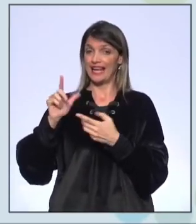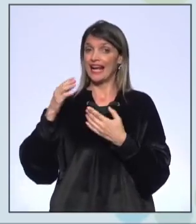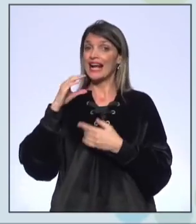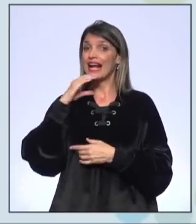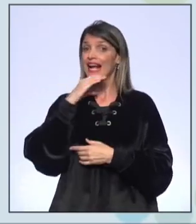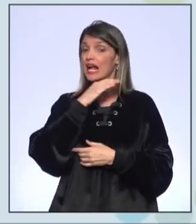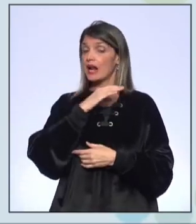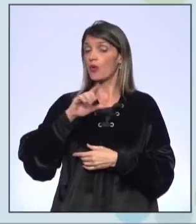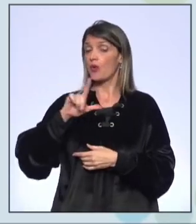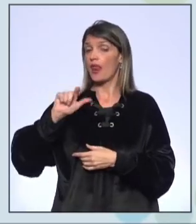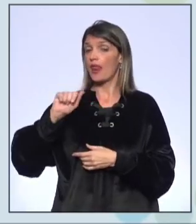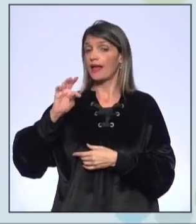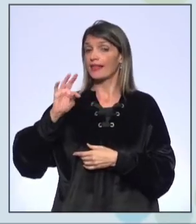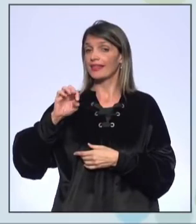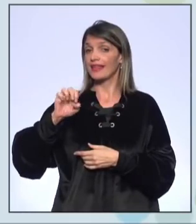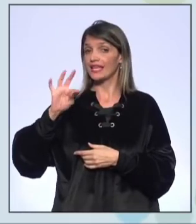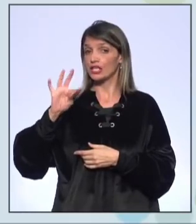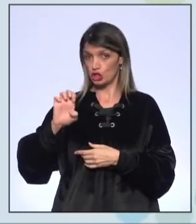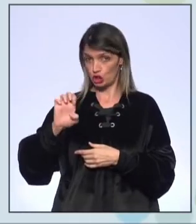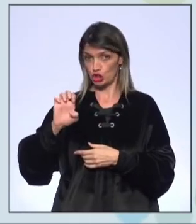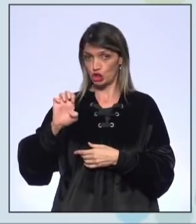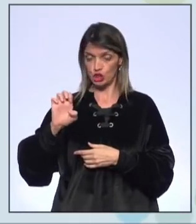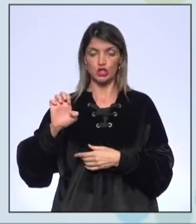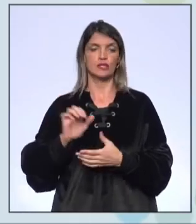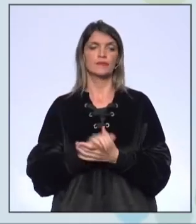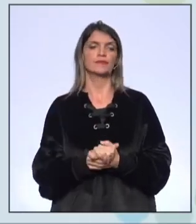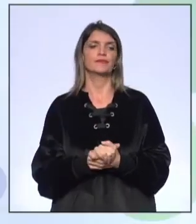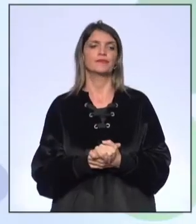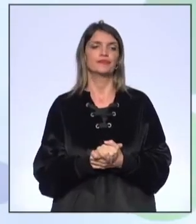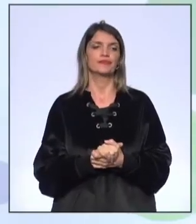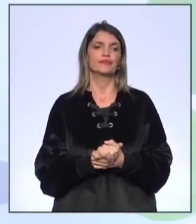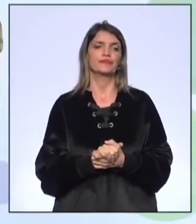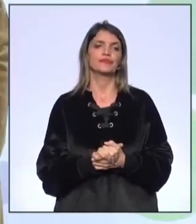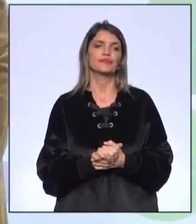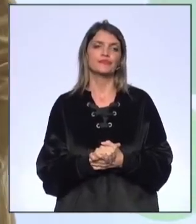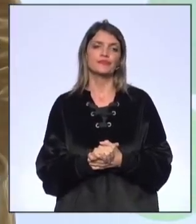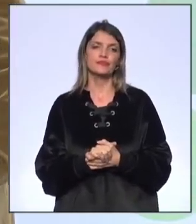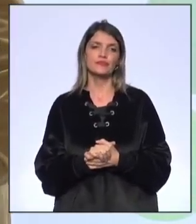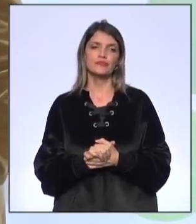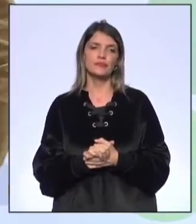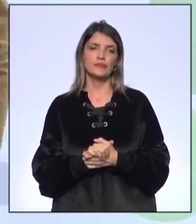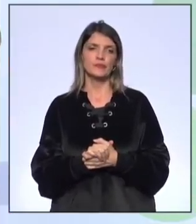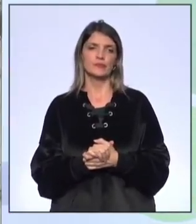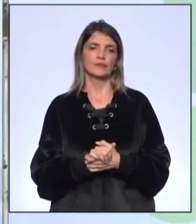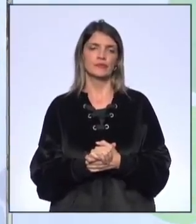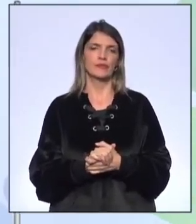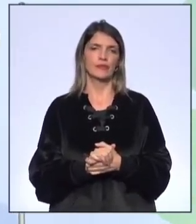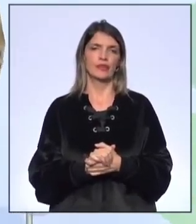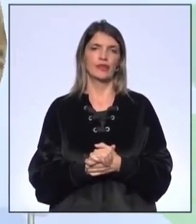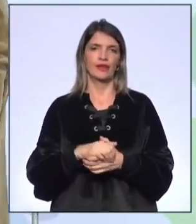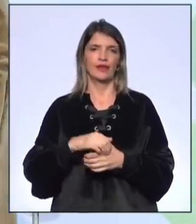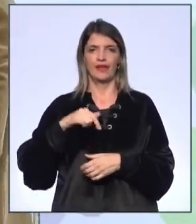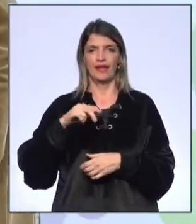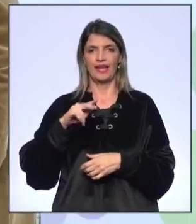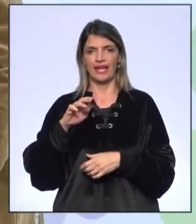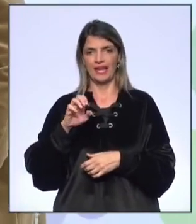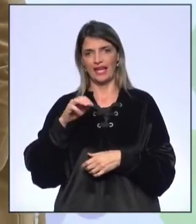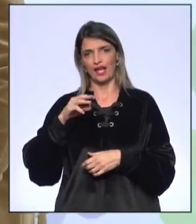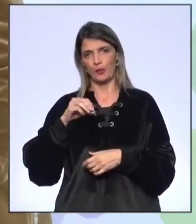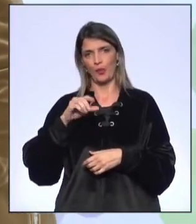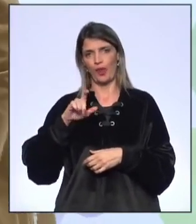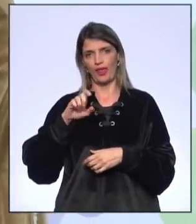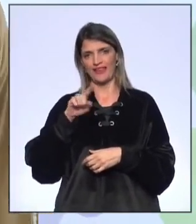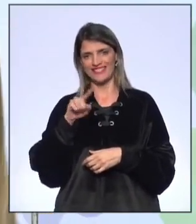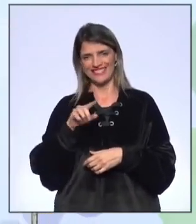Do material, tá? Esse L aí é o Q igual a M vezes L, né? O pessoal chama de que moleza. Ah, esse que é o que